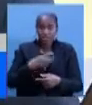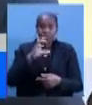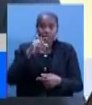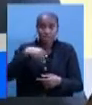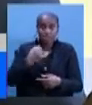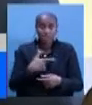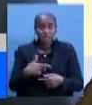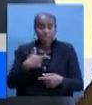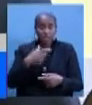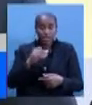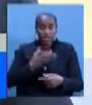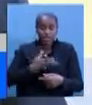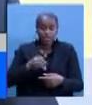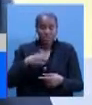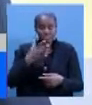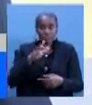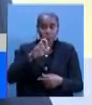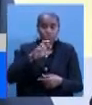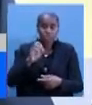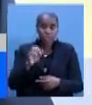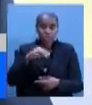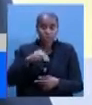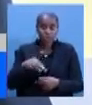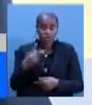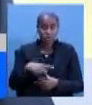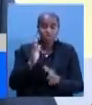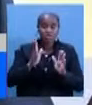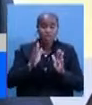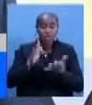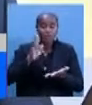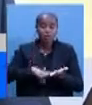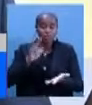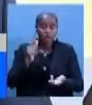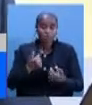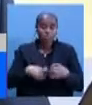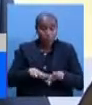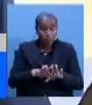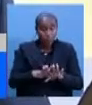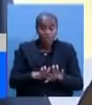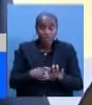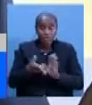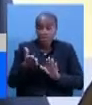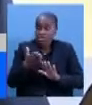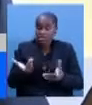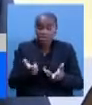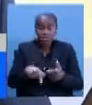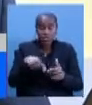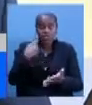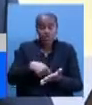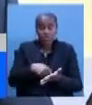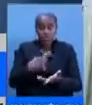cerca de 800 milhões de euros já aprovados, mas faz todo sentido também acelerarmos para que esses investimentos